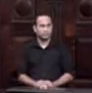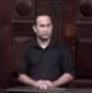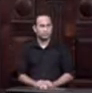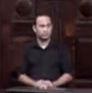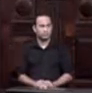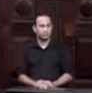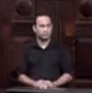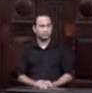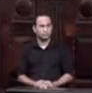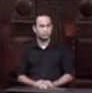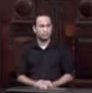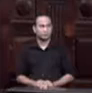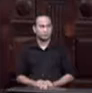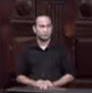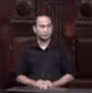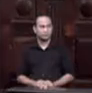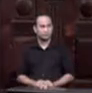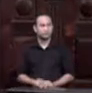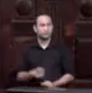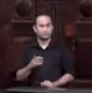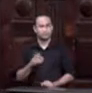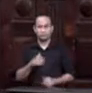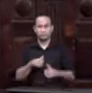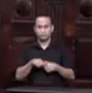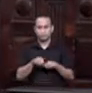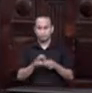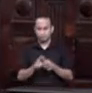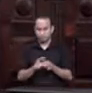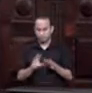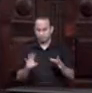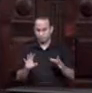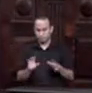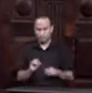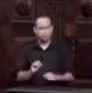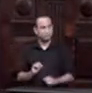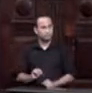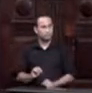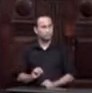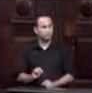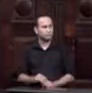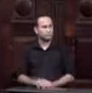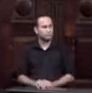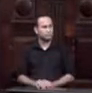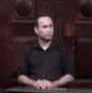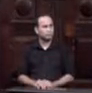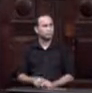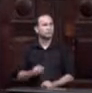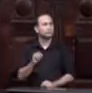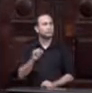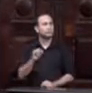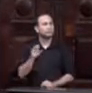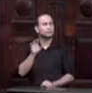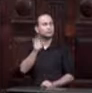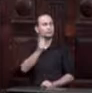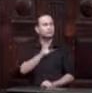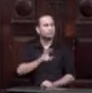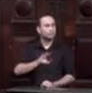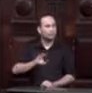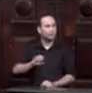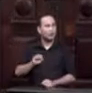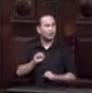Bom, então estou autorizando que o Estado